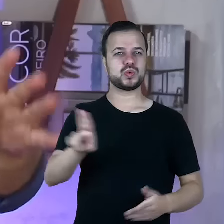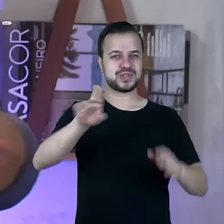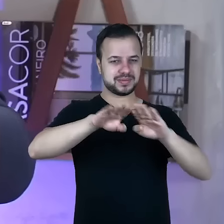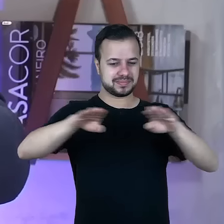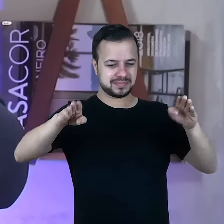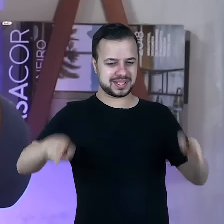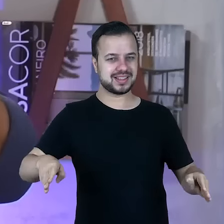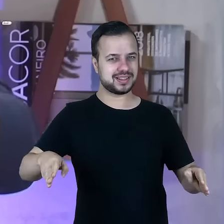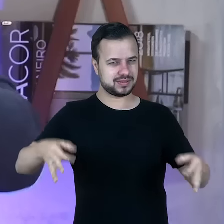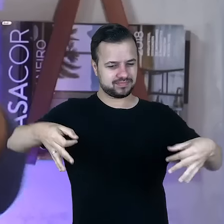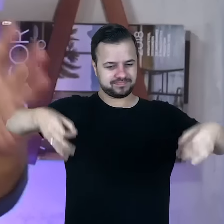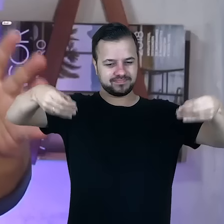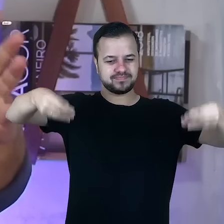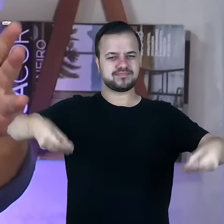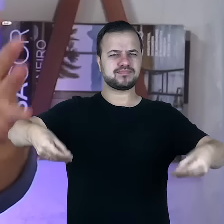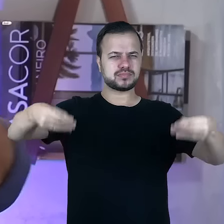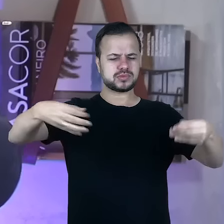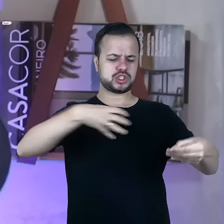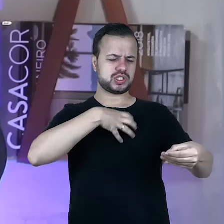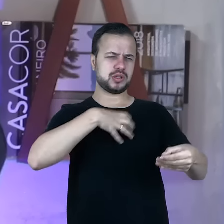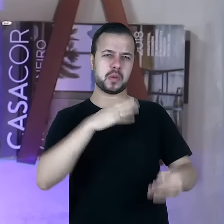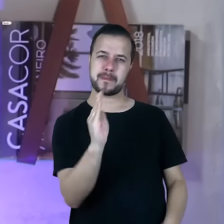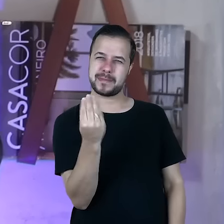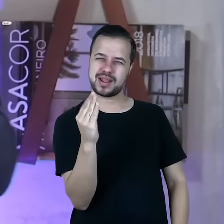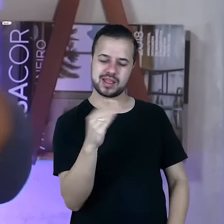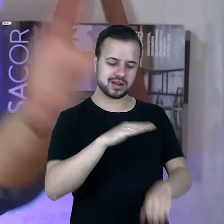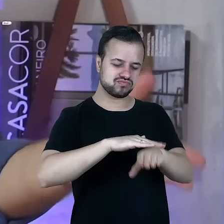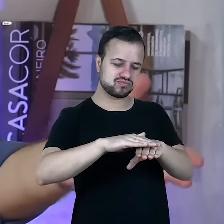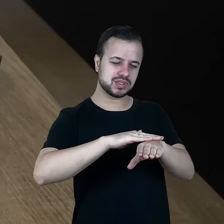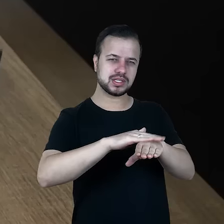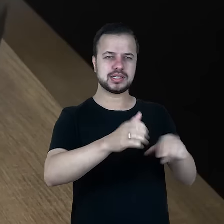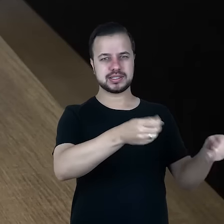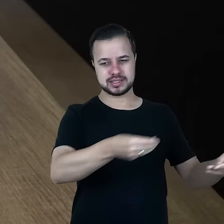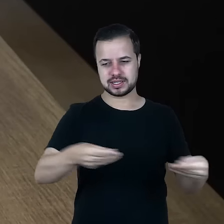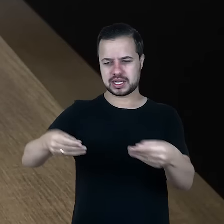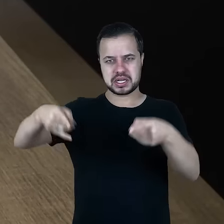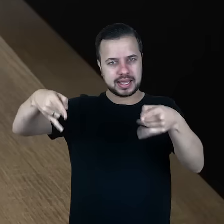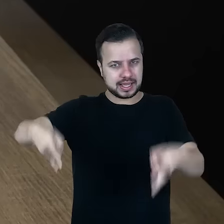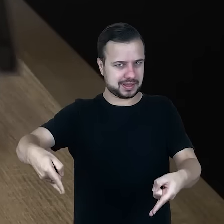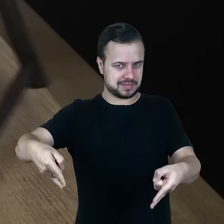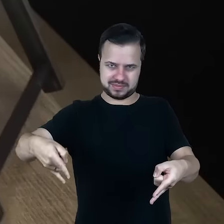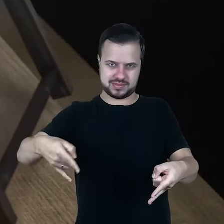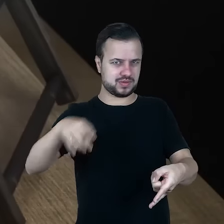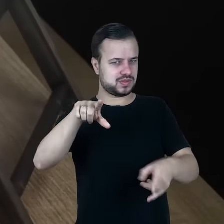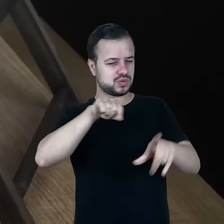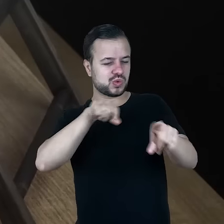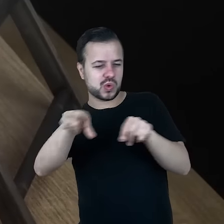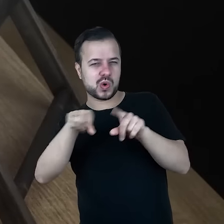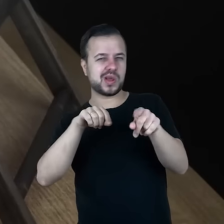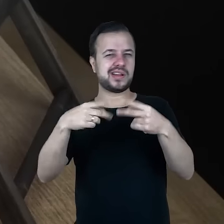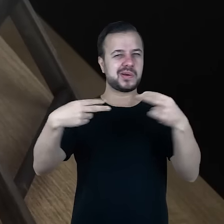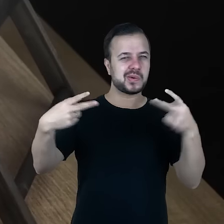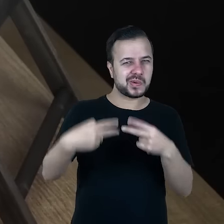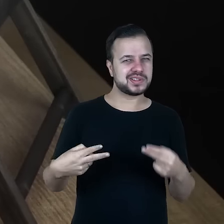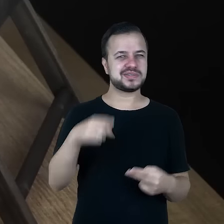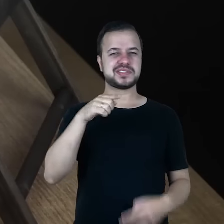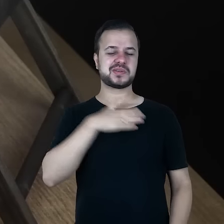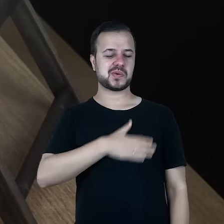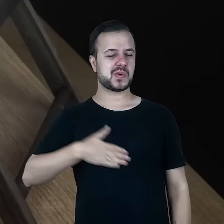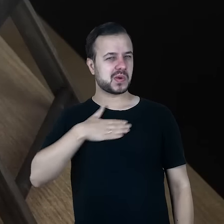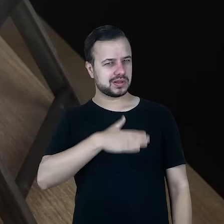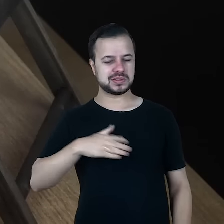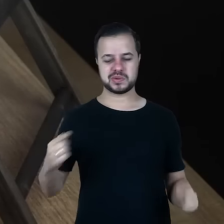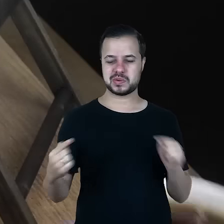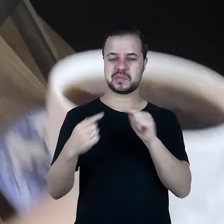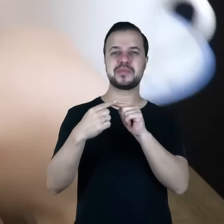é uma bandeja com acabamento um pouco mais rústico e que você pode levar ela direto à cama. Aí é só você selecionar os utensílios que você goste,